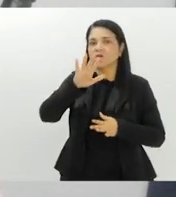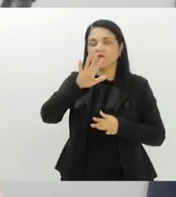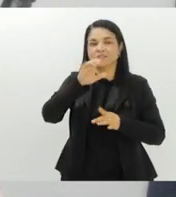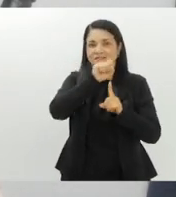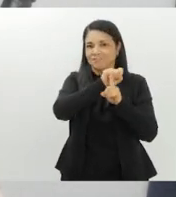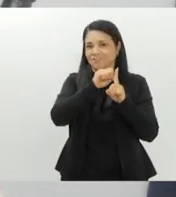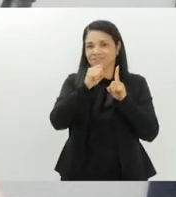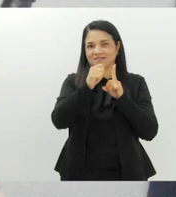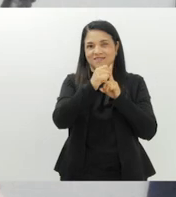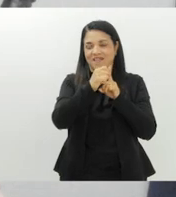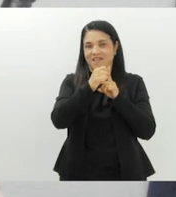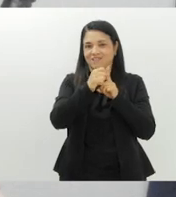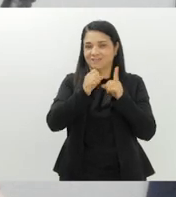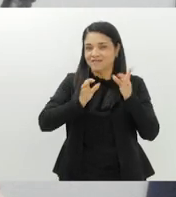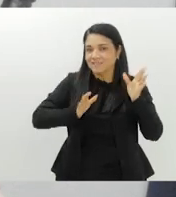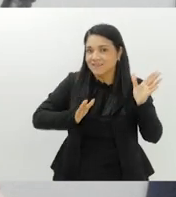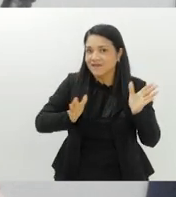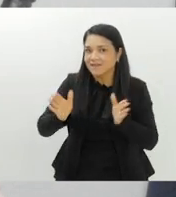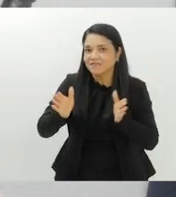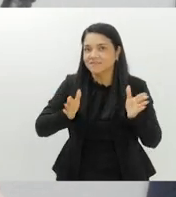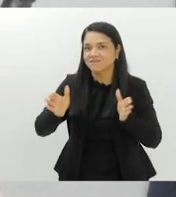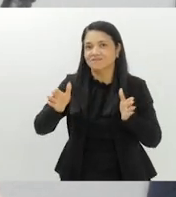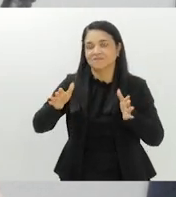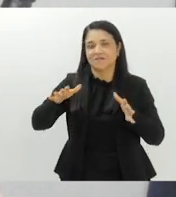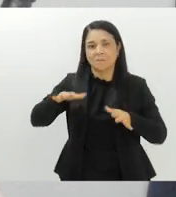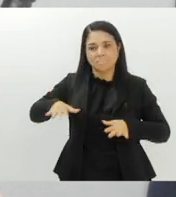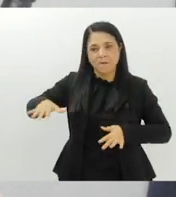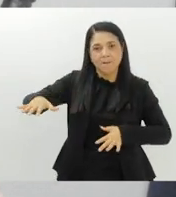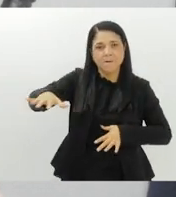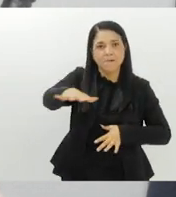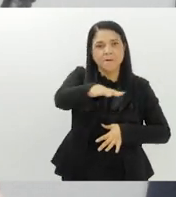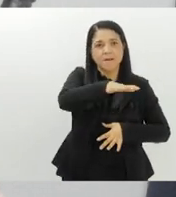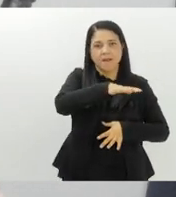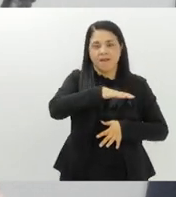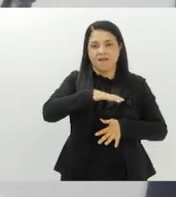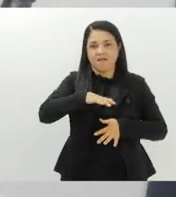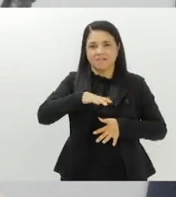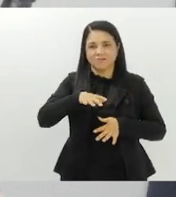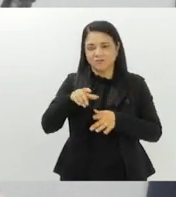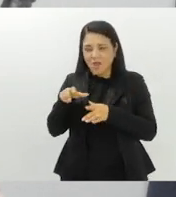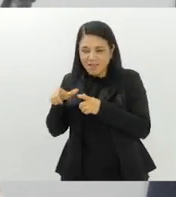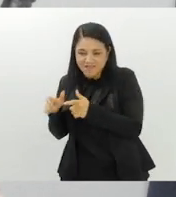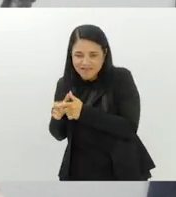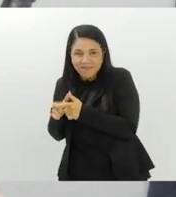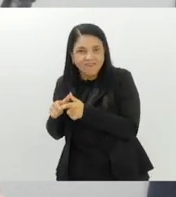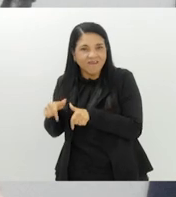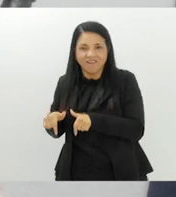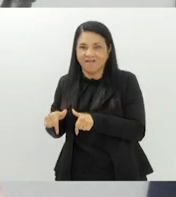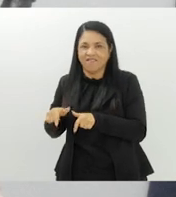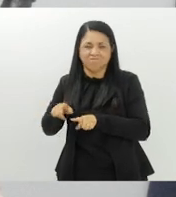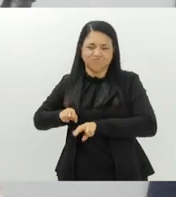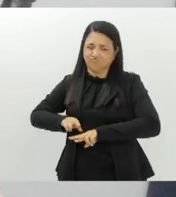a gente precisa acessar todos os espaços, e não só um espacinho aqui que deixam para a gente.